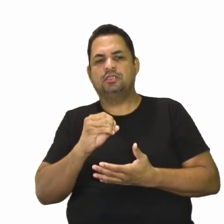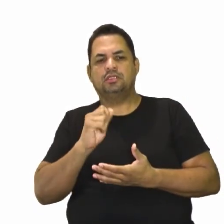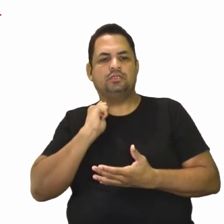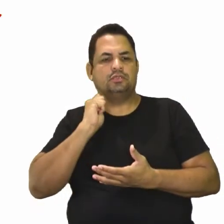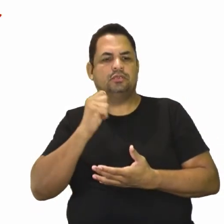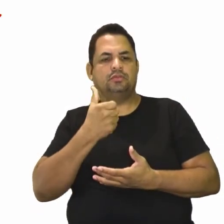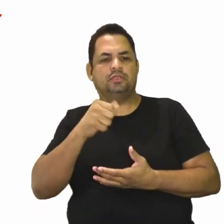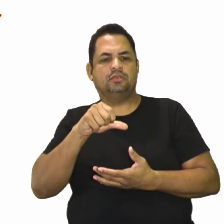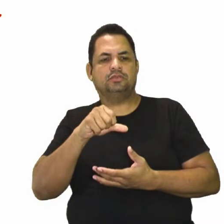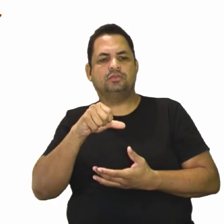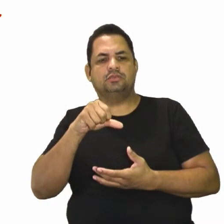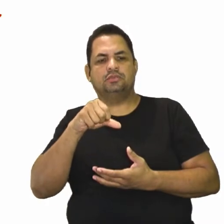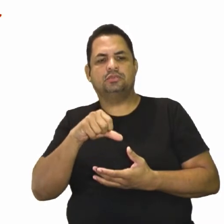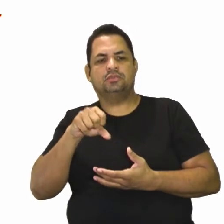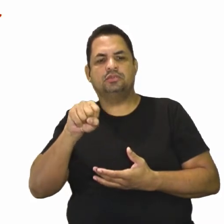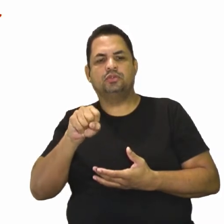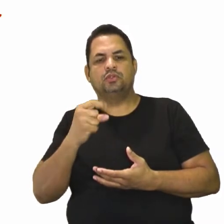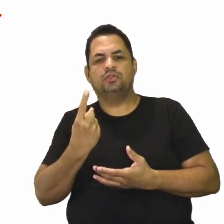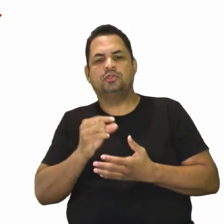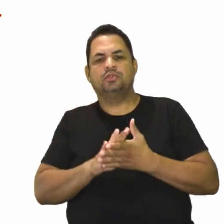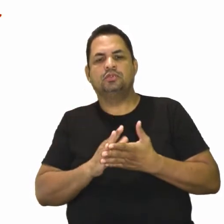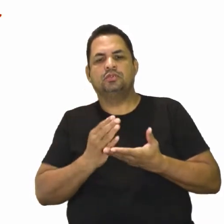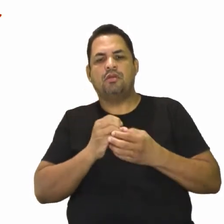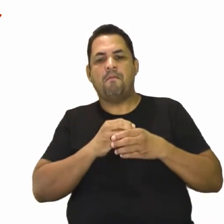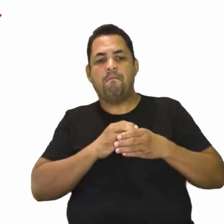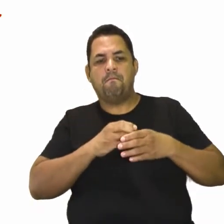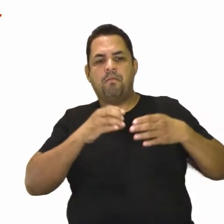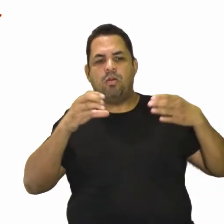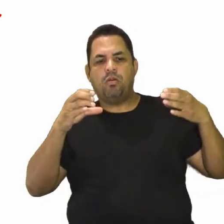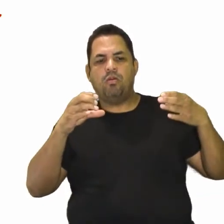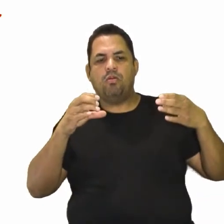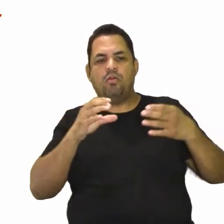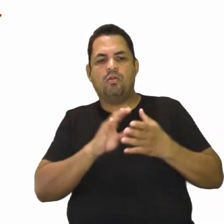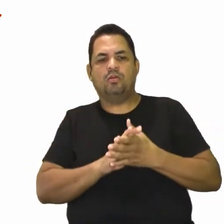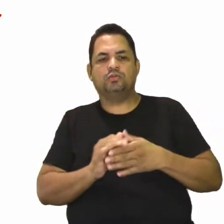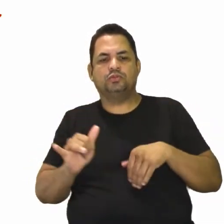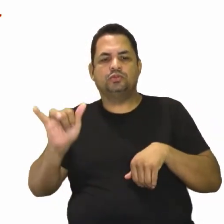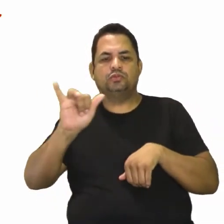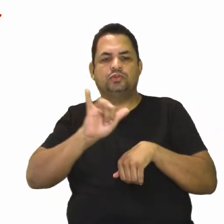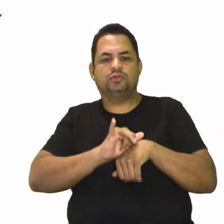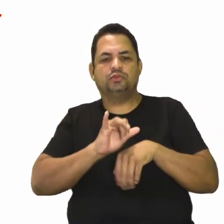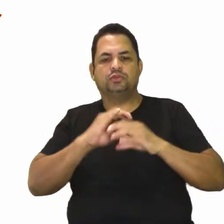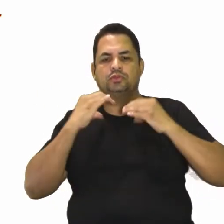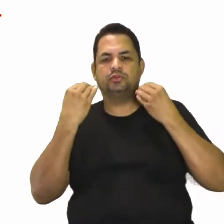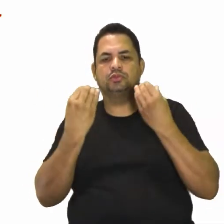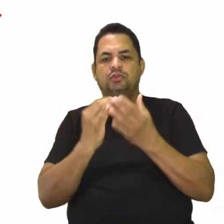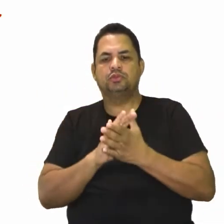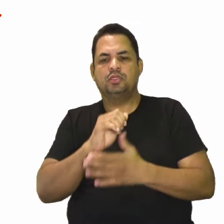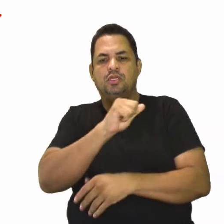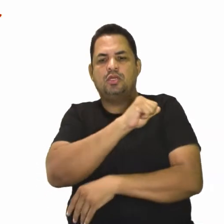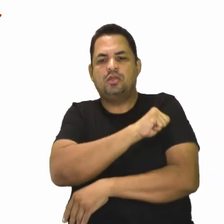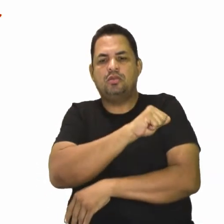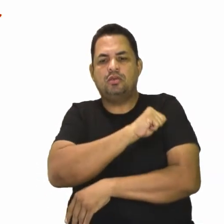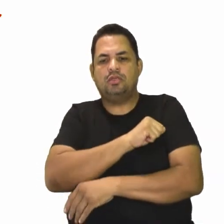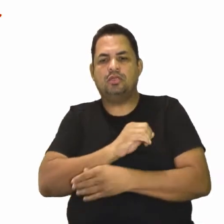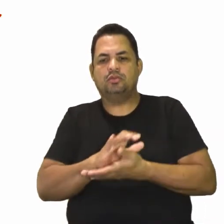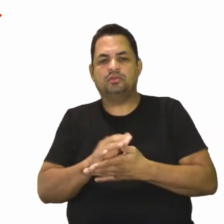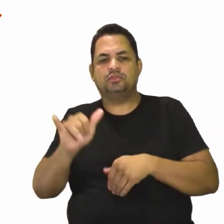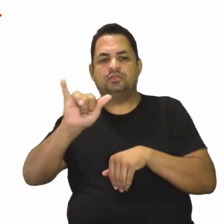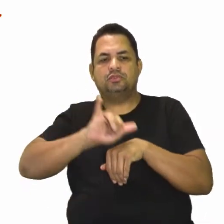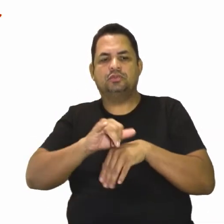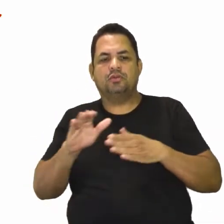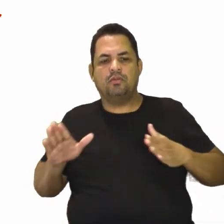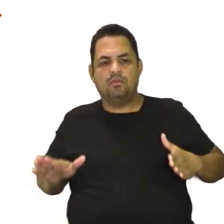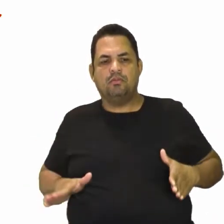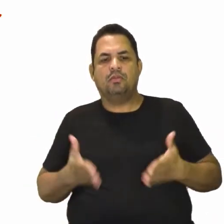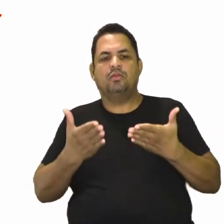bomba explode durante um show no Centro de Convenção do Rio de Janeiro, no Rio Centro,